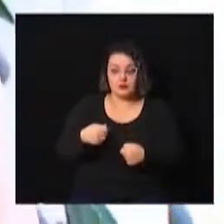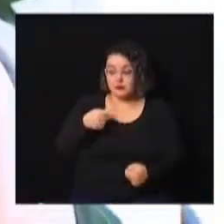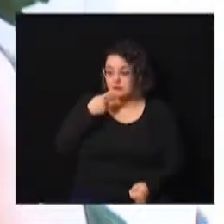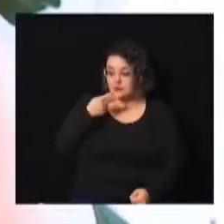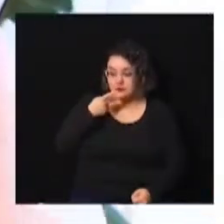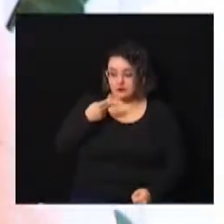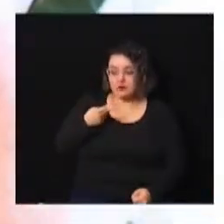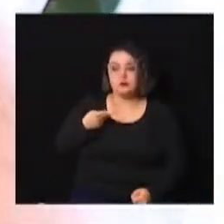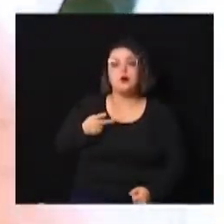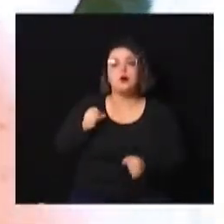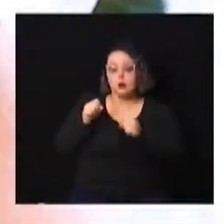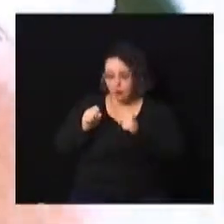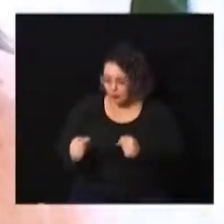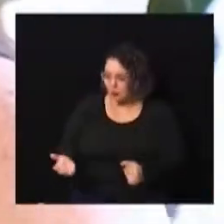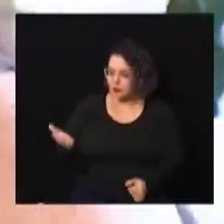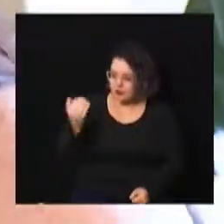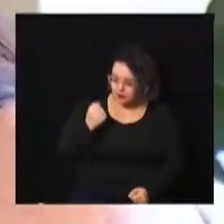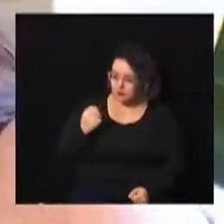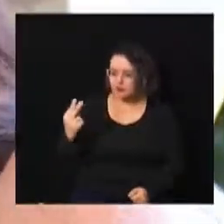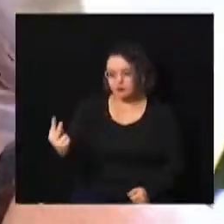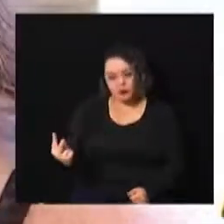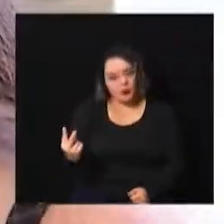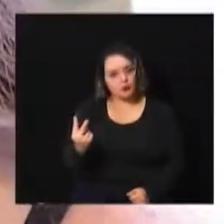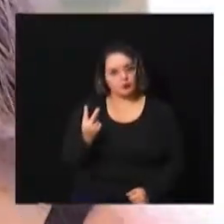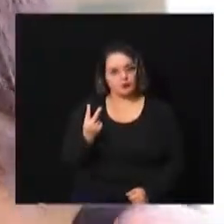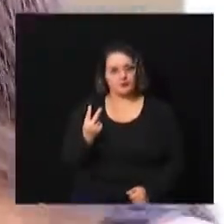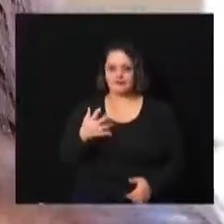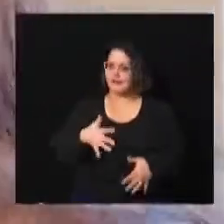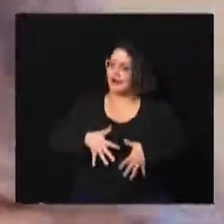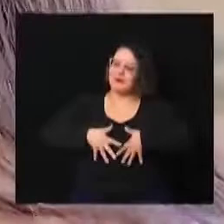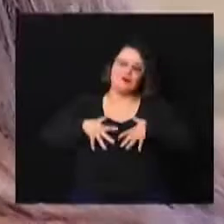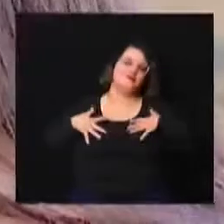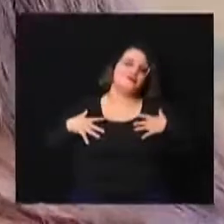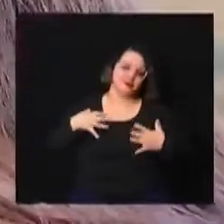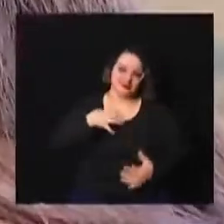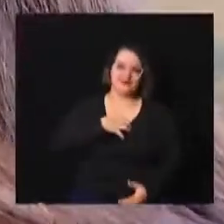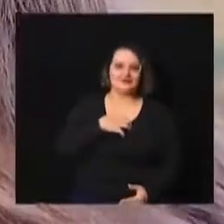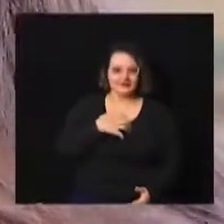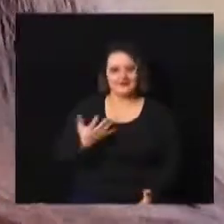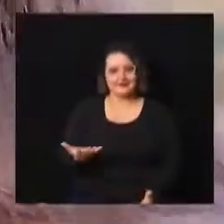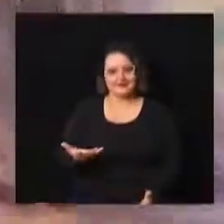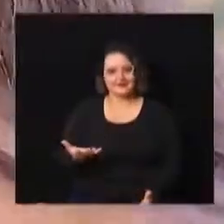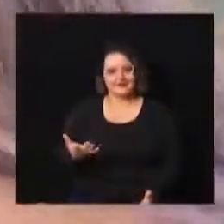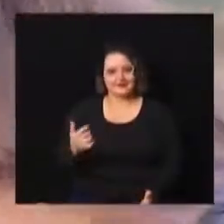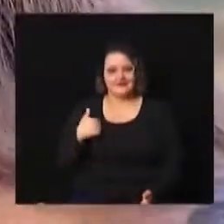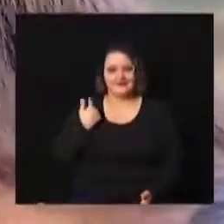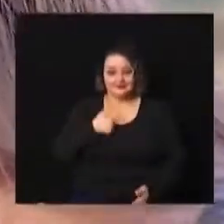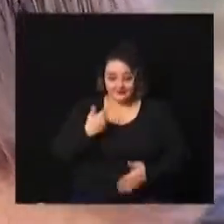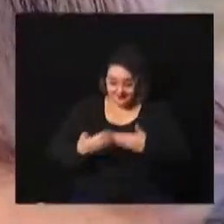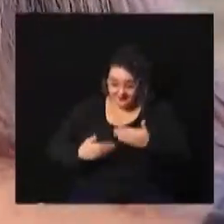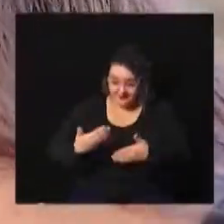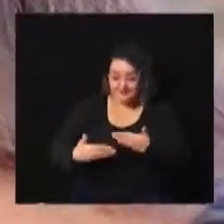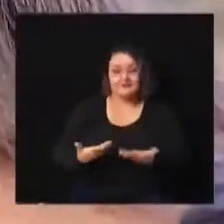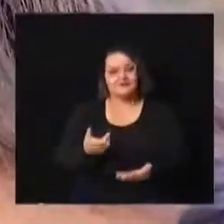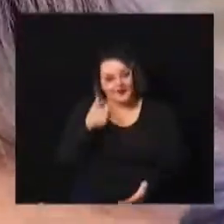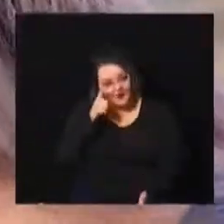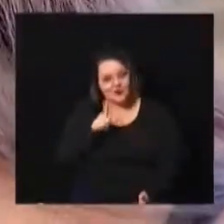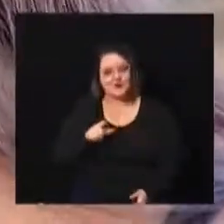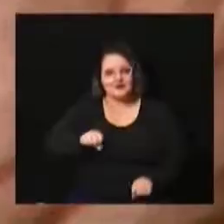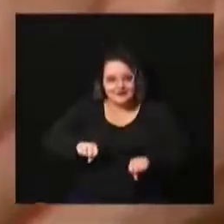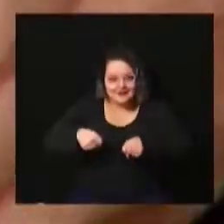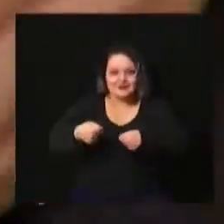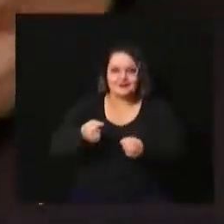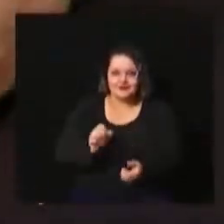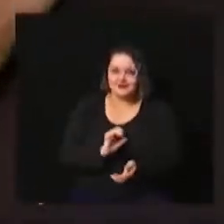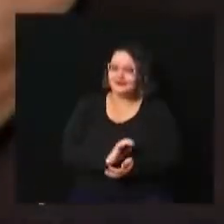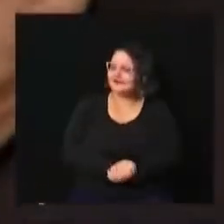falou, não, vamos, pode vir, então é muito orgulho que eu sinto. E a gente vai indo, vai dando conta.